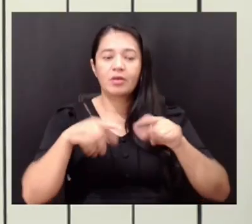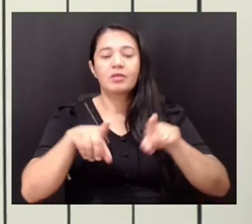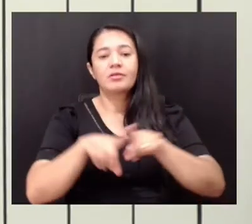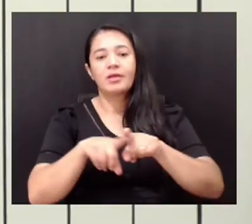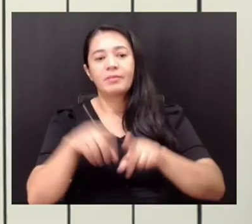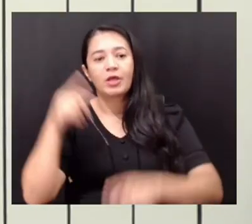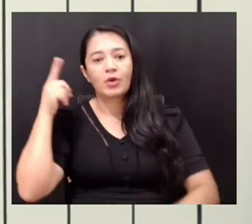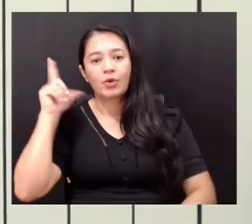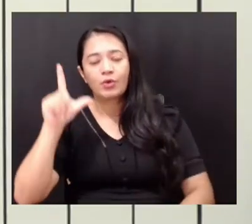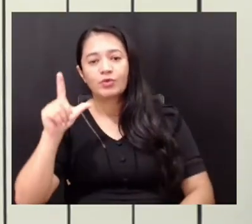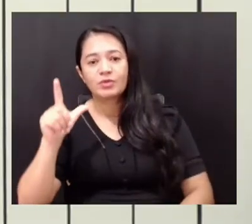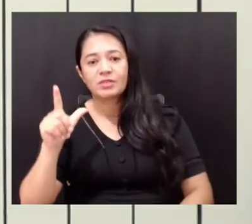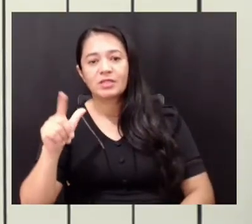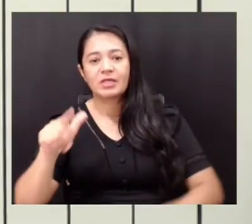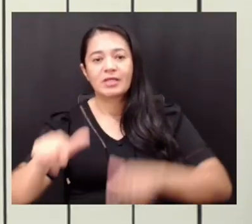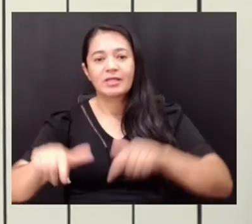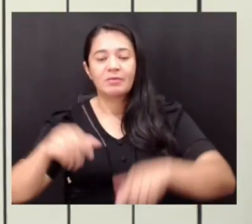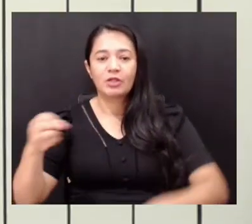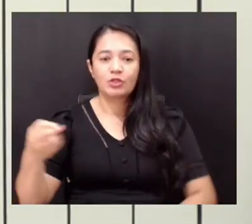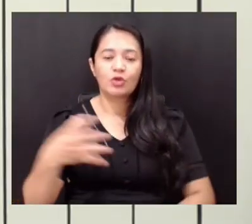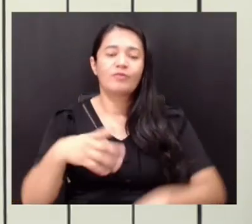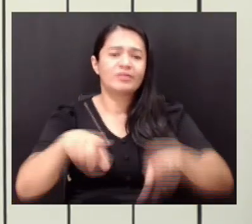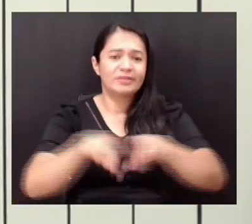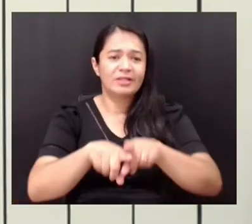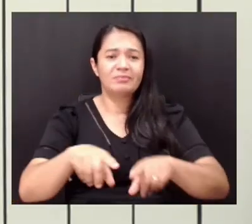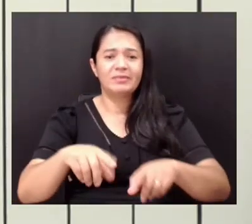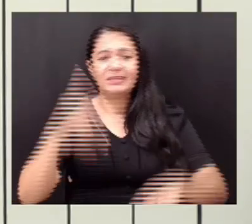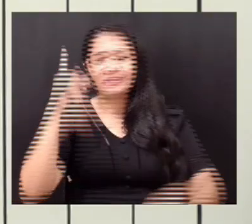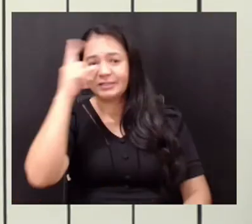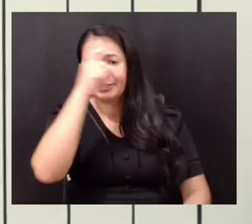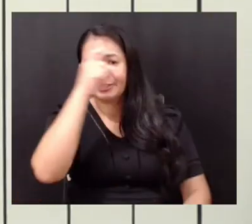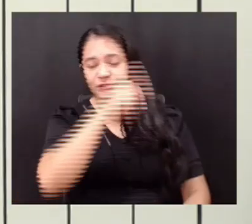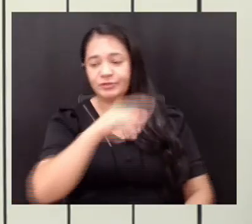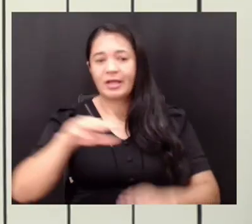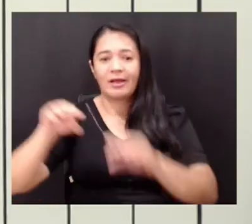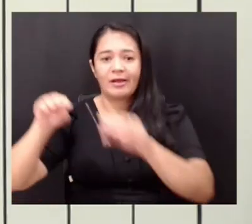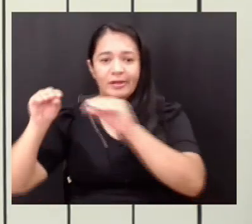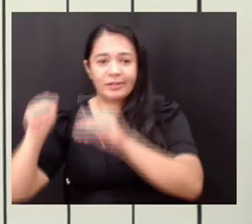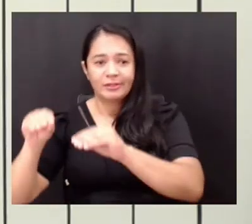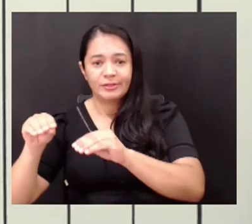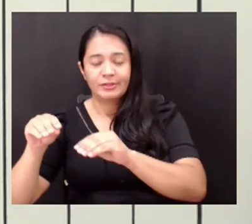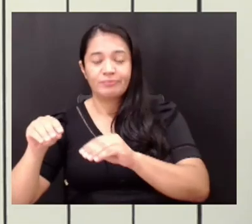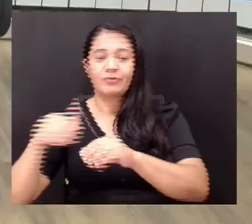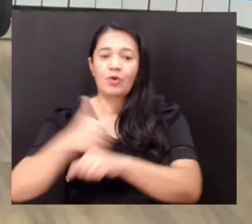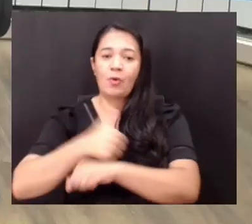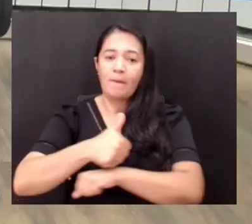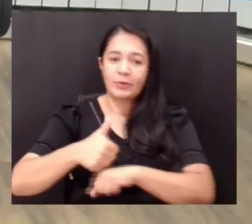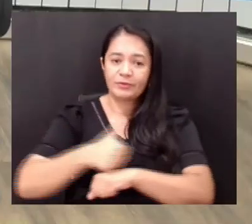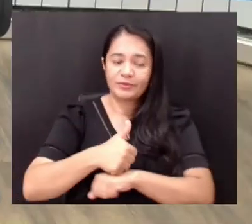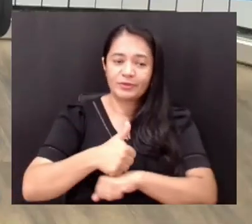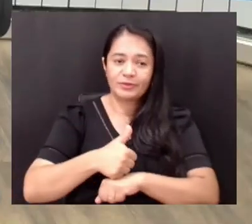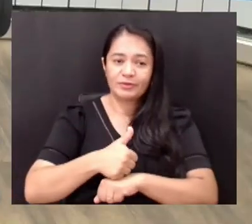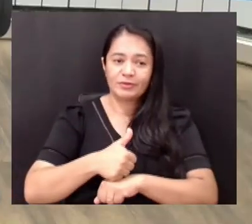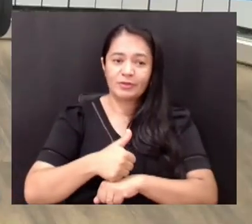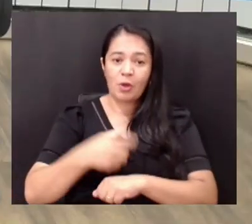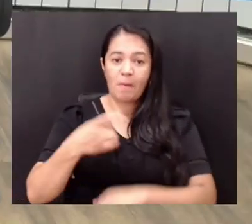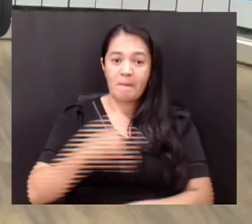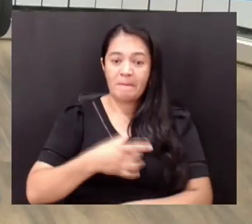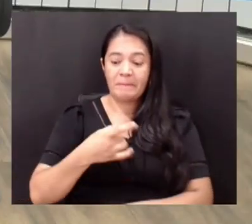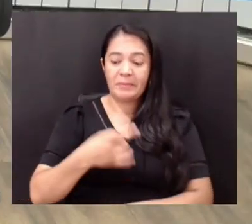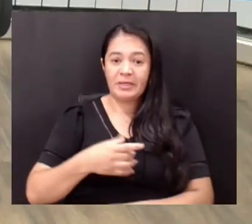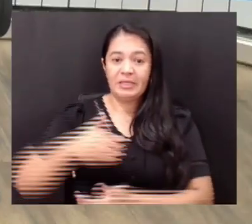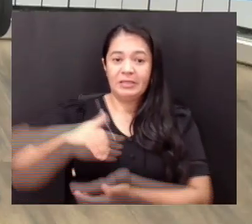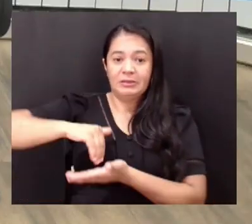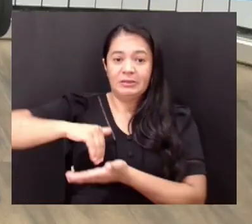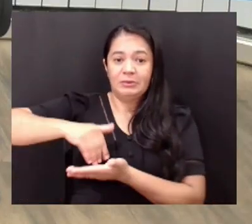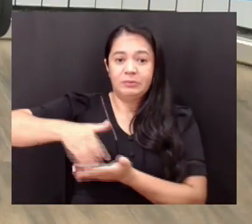recolocação. Então, acho que fica aí, de um lado, o profissional com receio de uma retaliação, porque, olha,